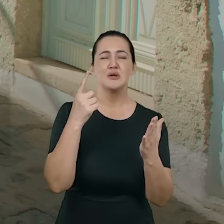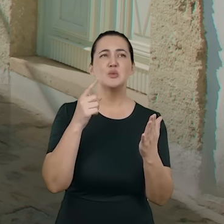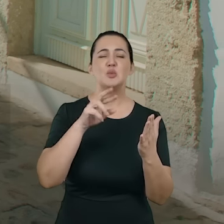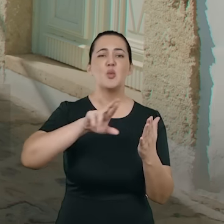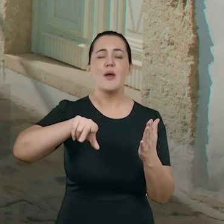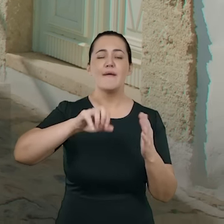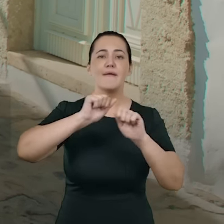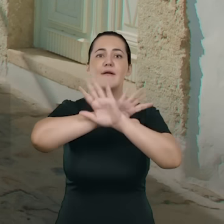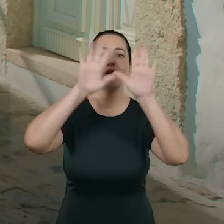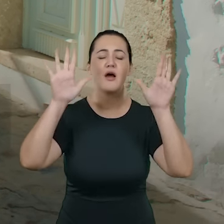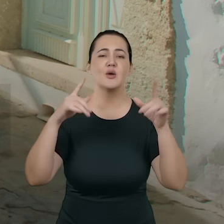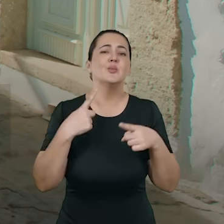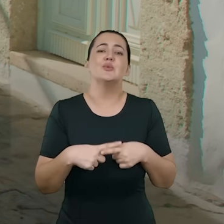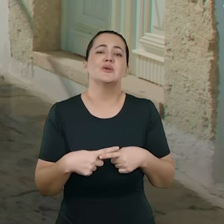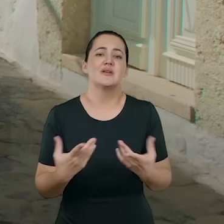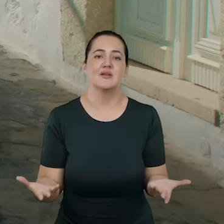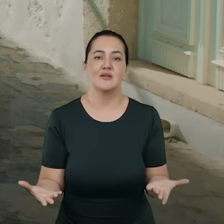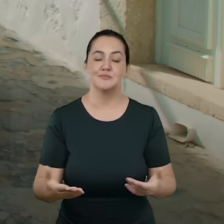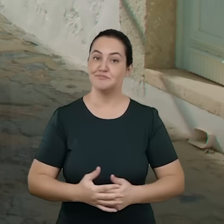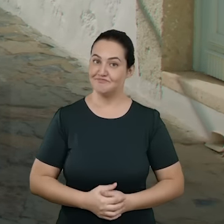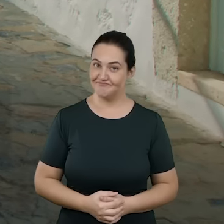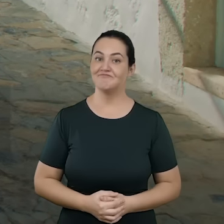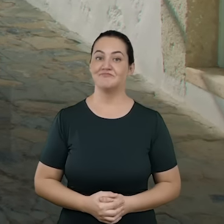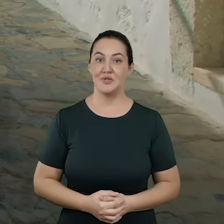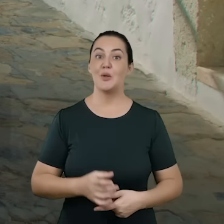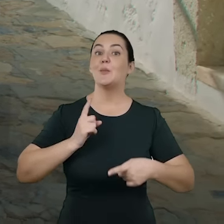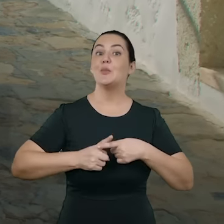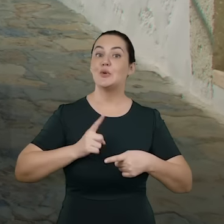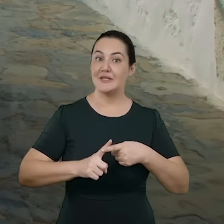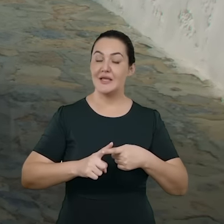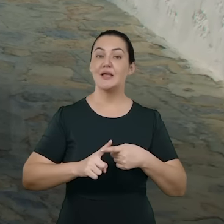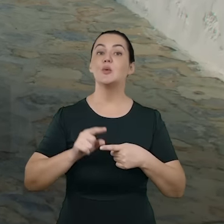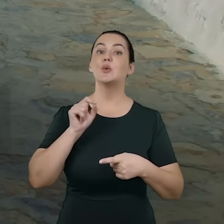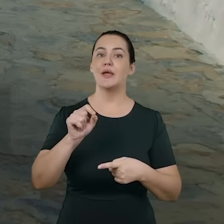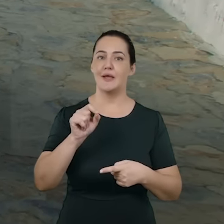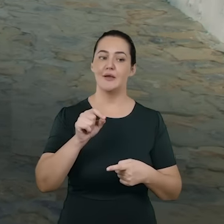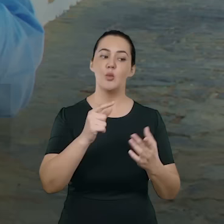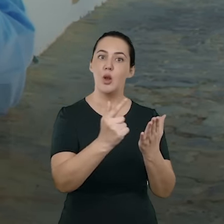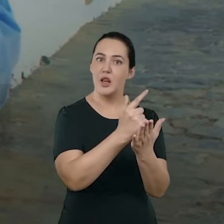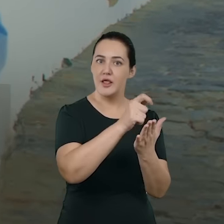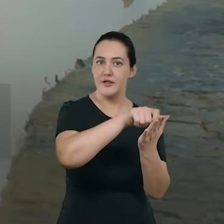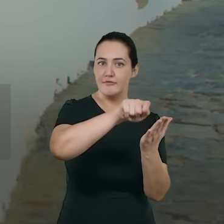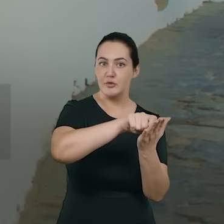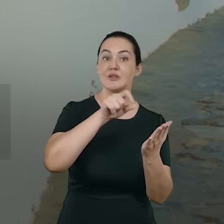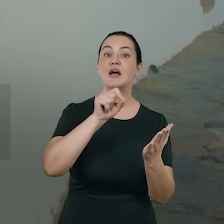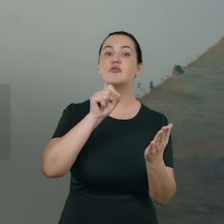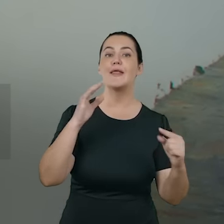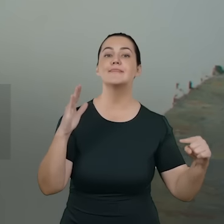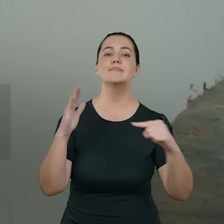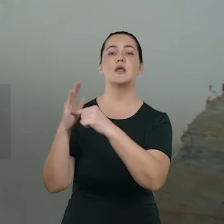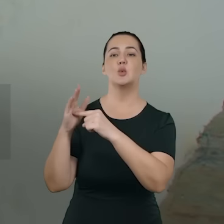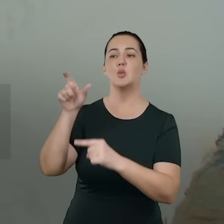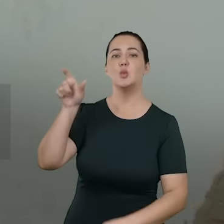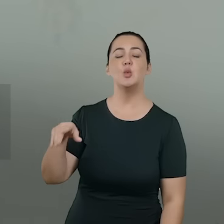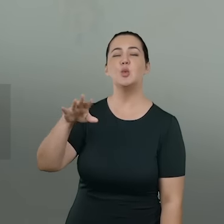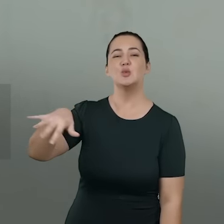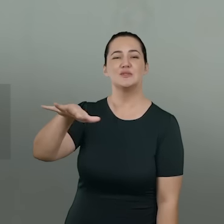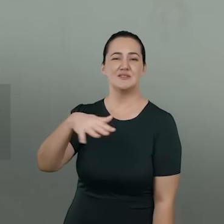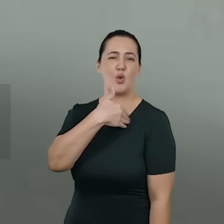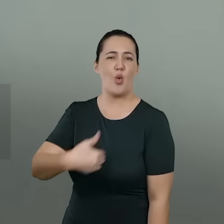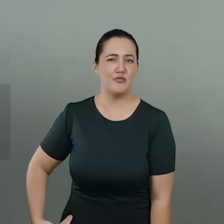de simbolismos? Bom, em primeiro lugar, porque esse livro estava denunciando um poder vigente. Então ele tinha que fazer isso de maneira